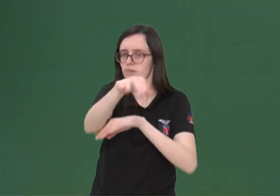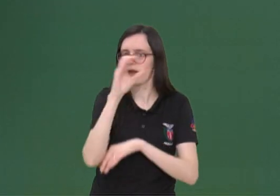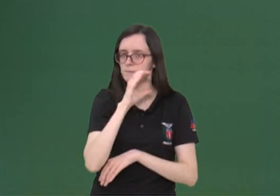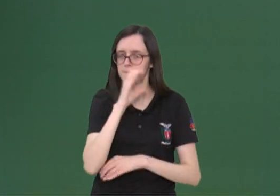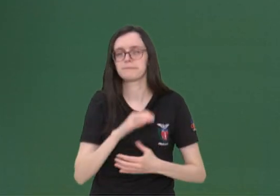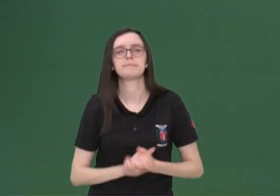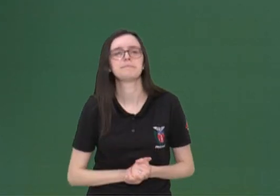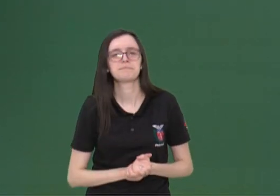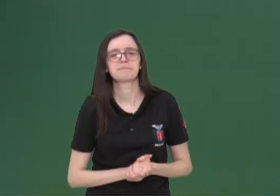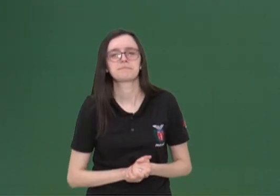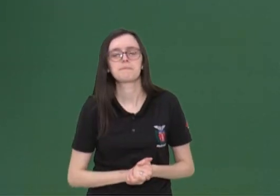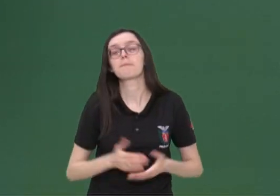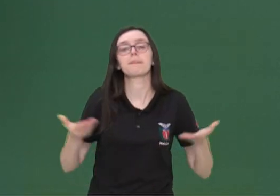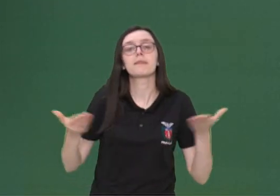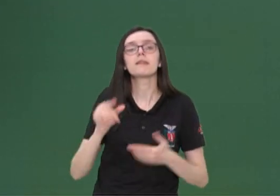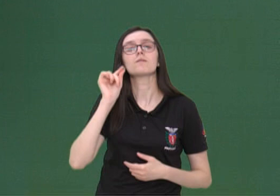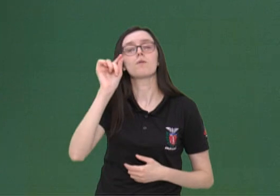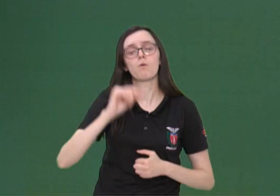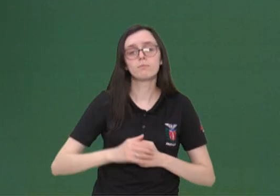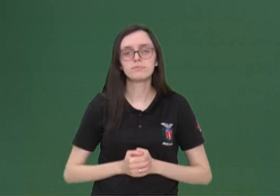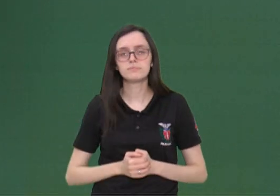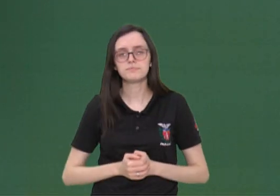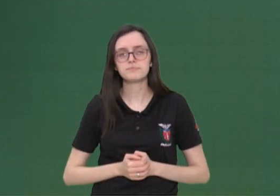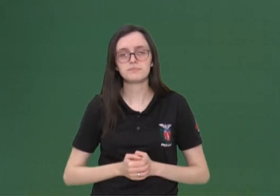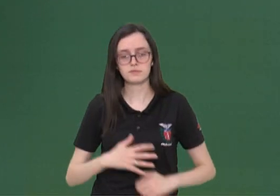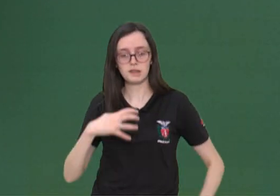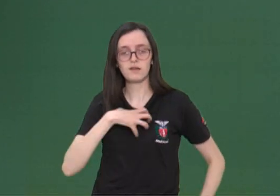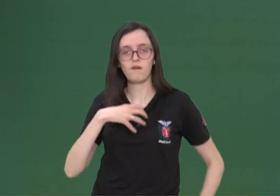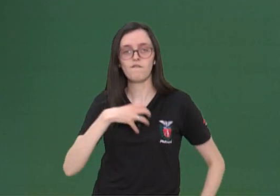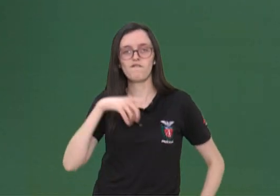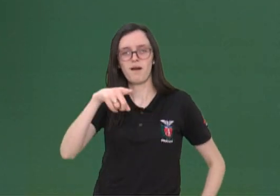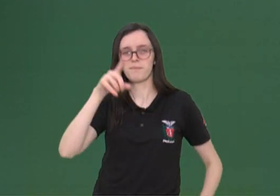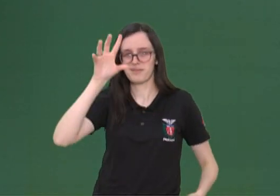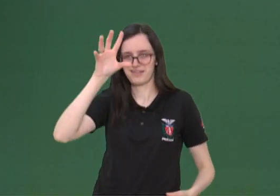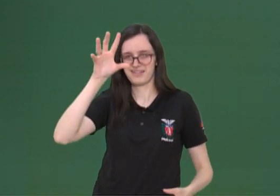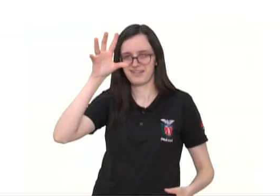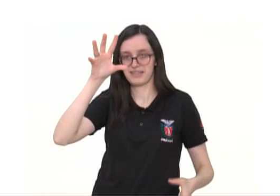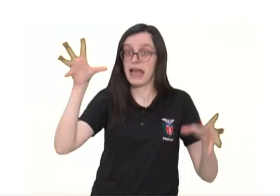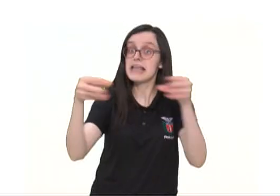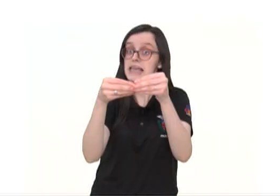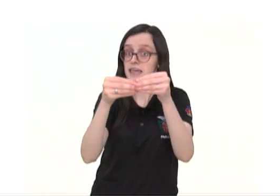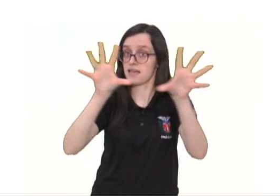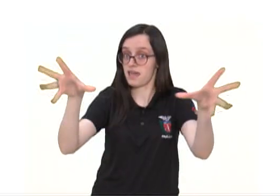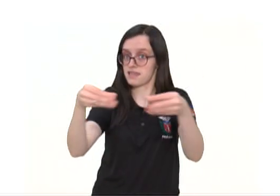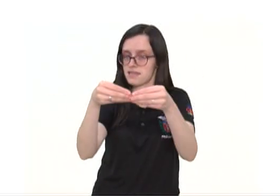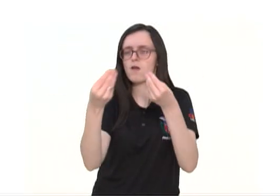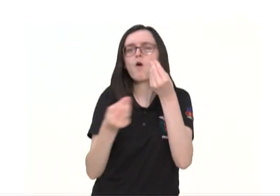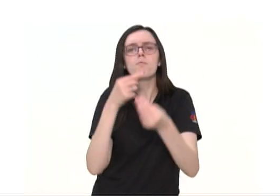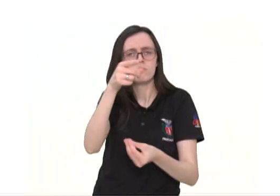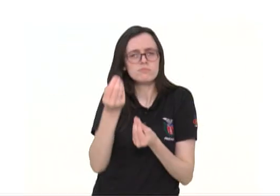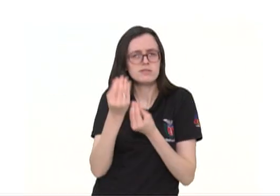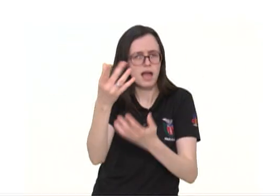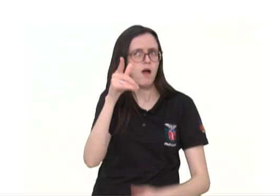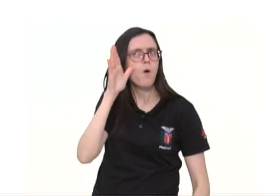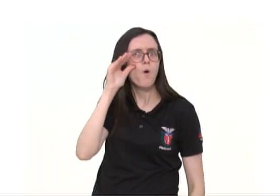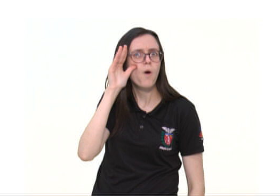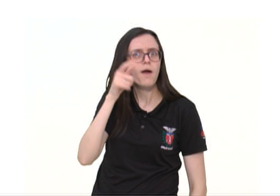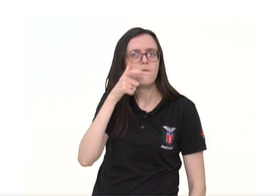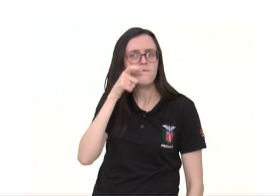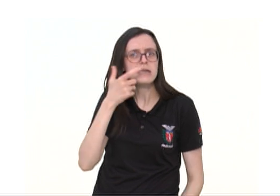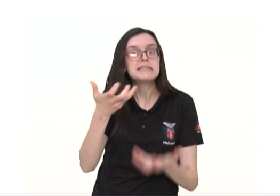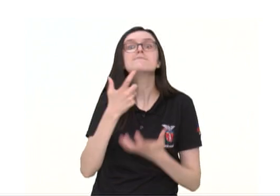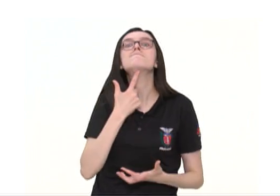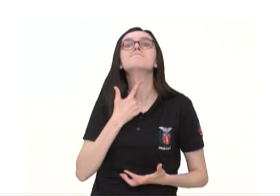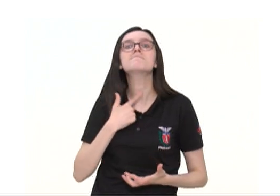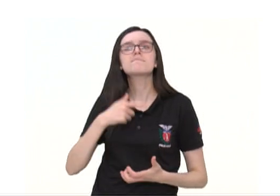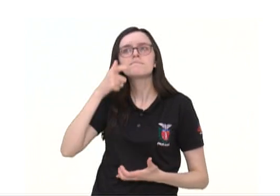rapidinho. Agora, pelo modo como a resenha foi escrita, você teve curiosidade em assistir a